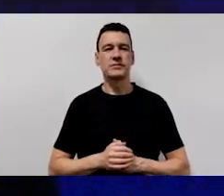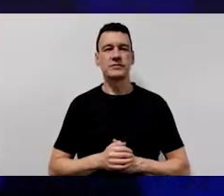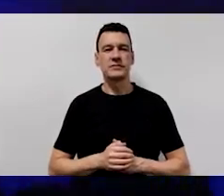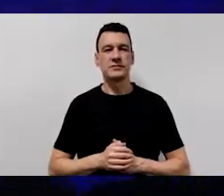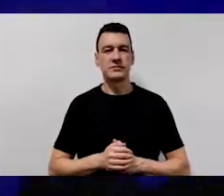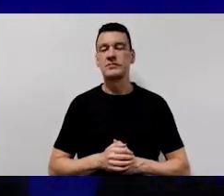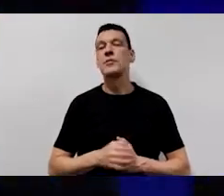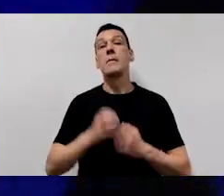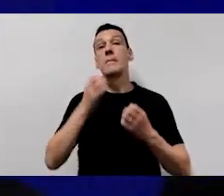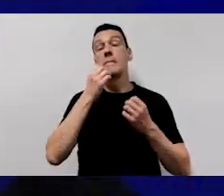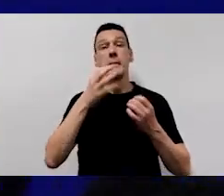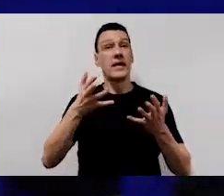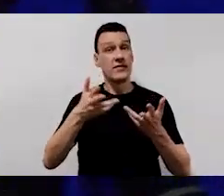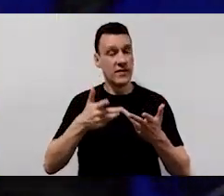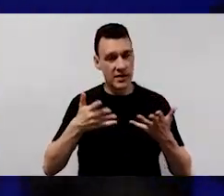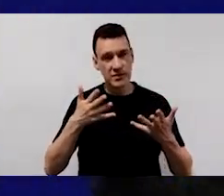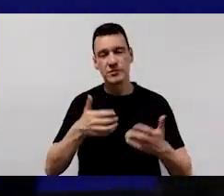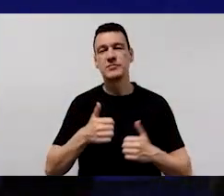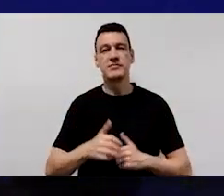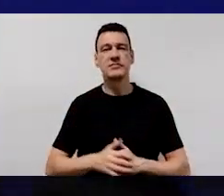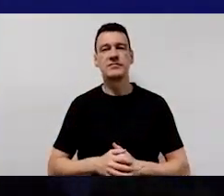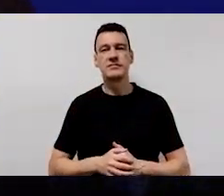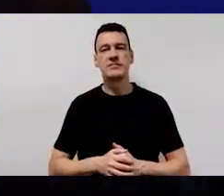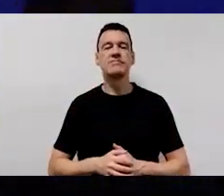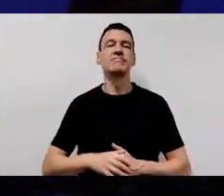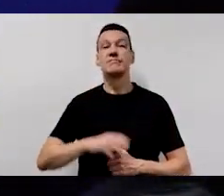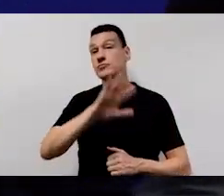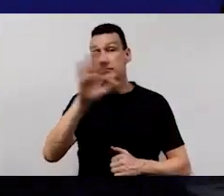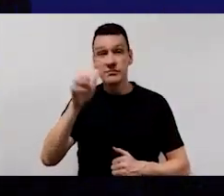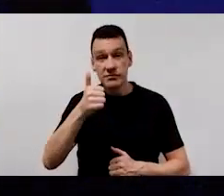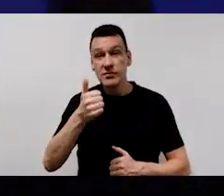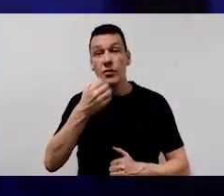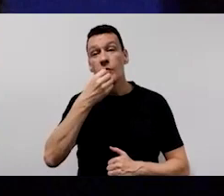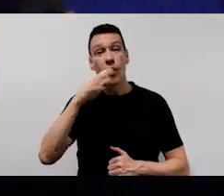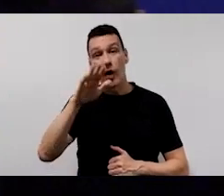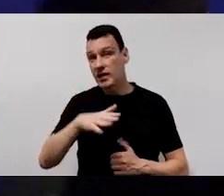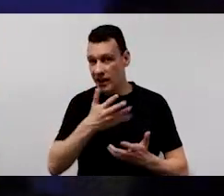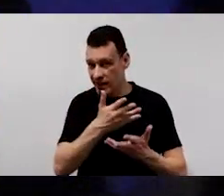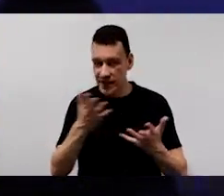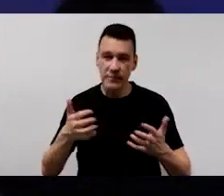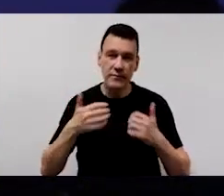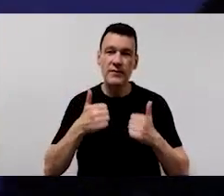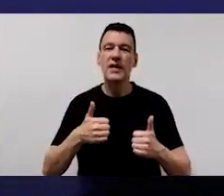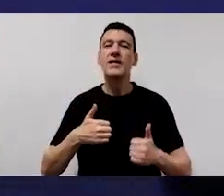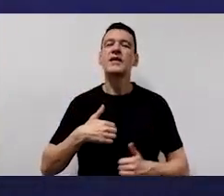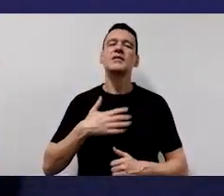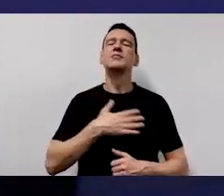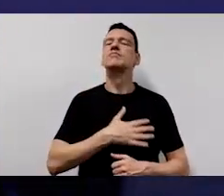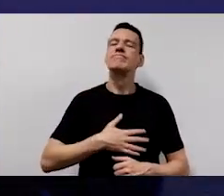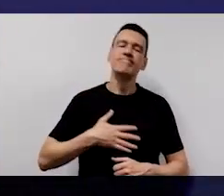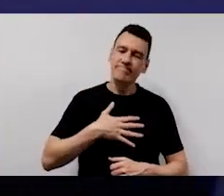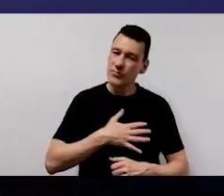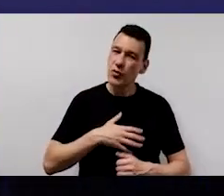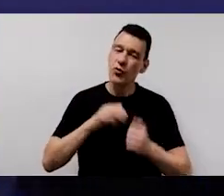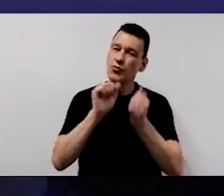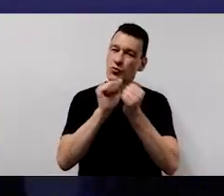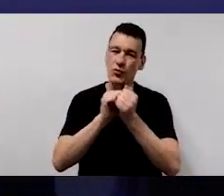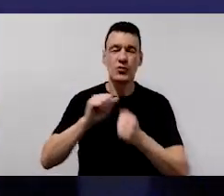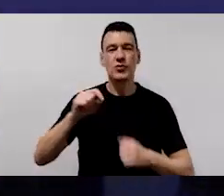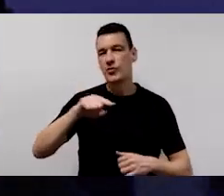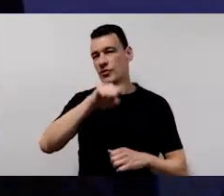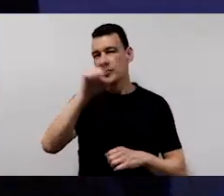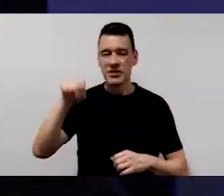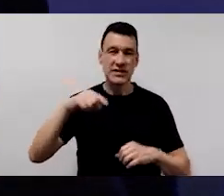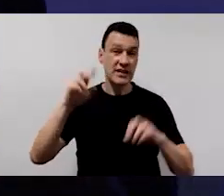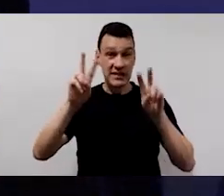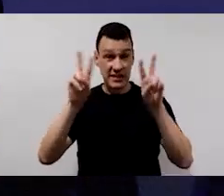Bem-vindo. Obrigado. Oi, pessoal, boa tarde. É um grande prazer estar aqui falando com vocês sobre esse tema e